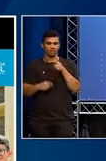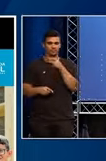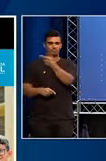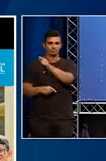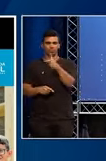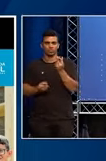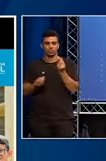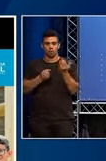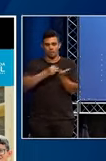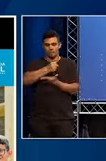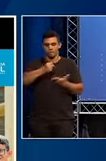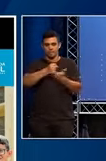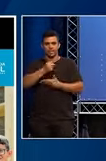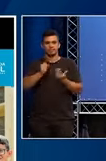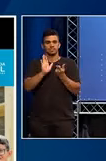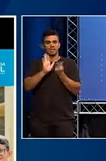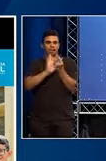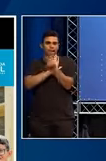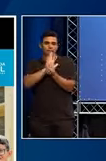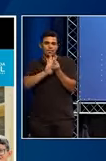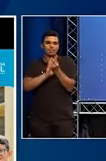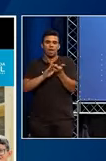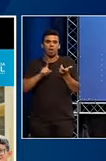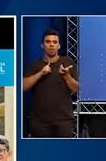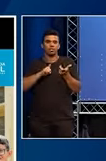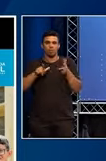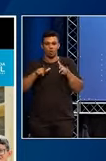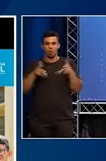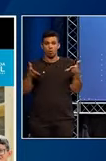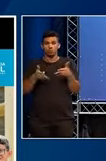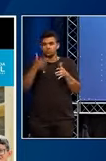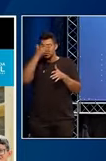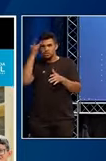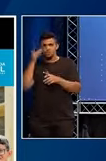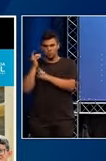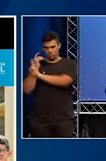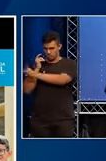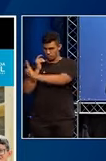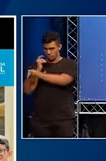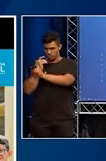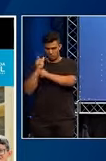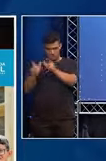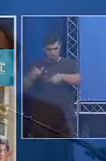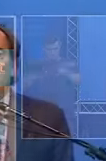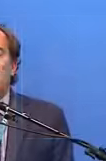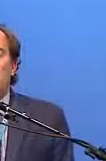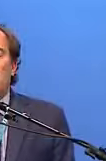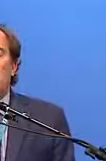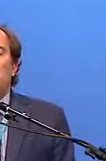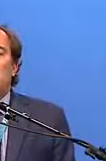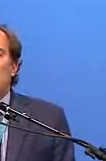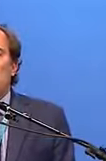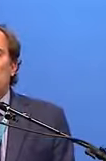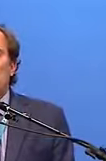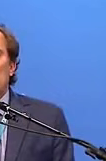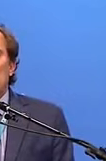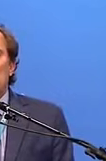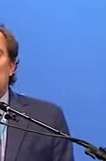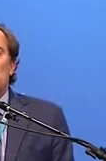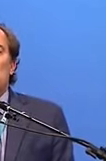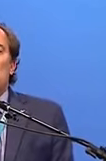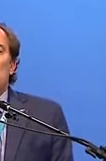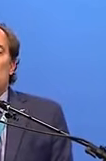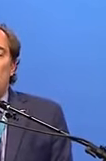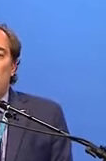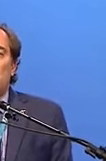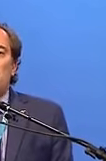base de capital que você tem hoje. As pessoas são as mesmas, mas hoje, com o resultado matemático que nós